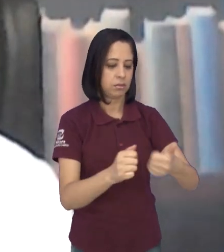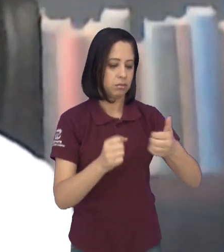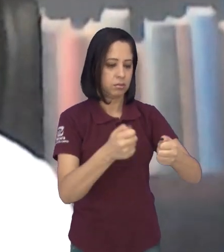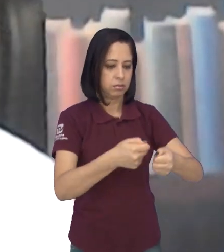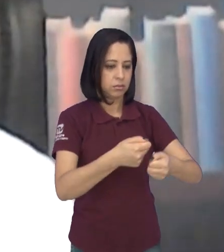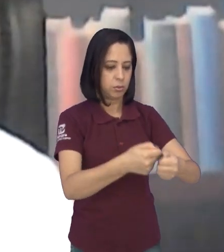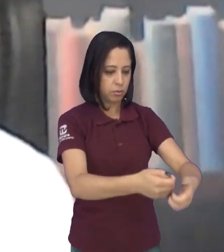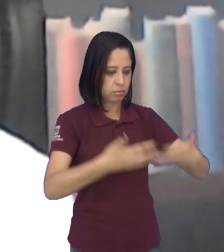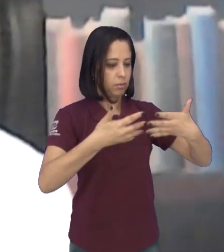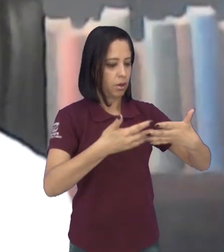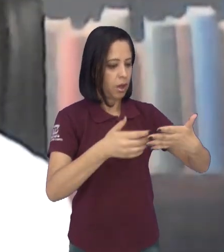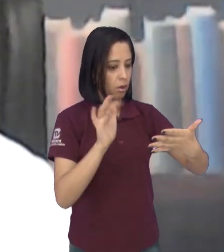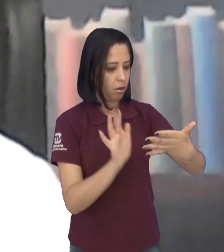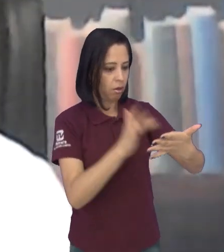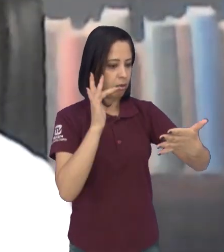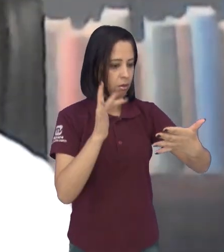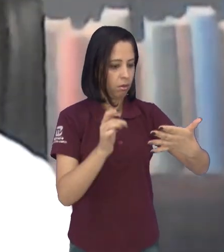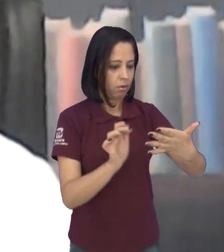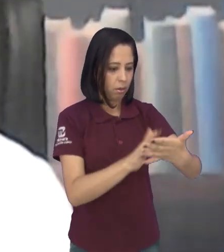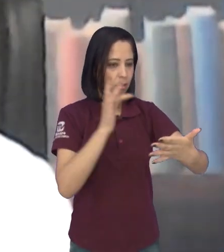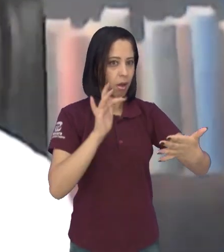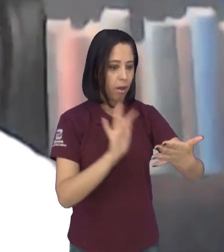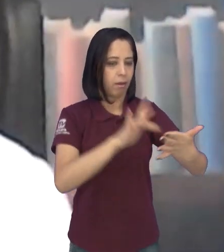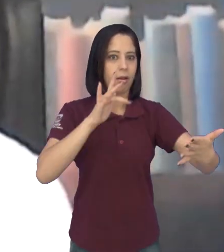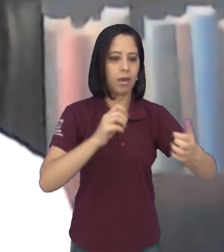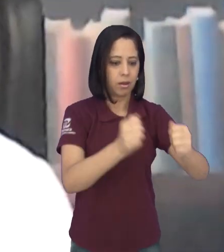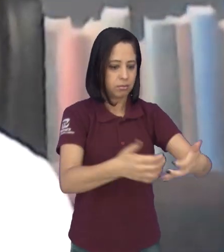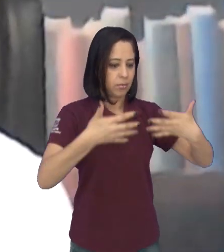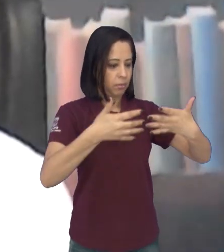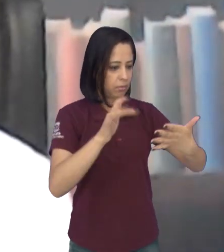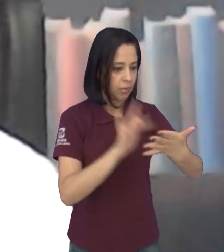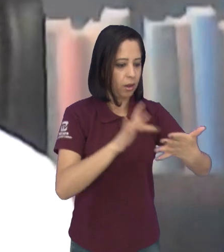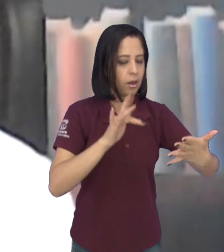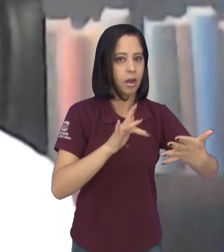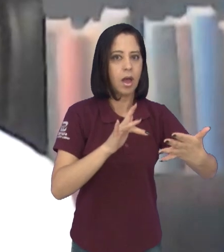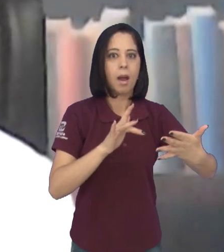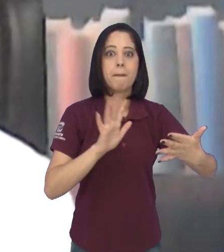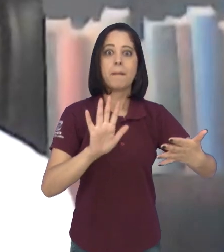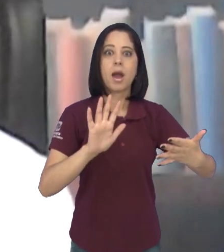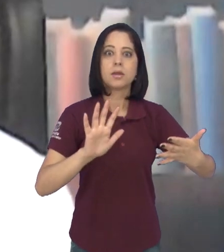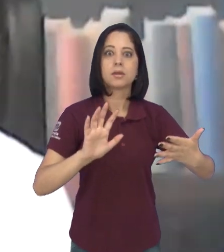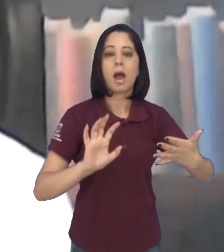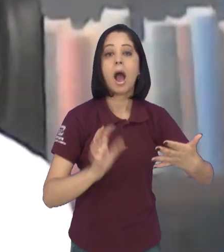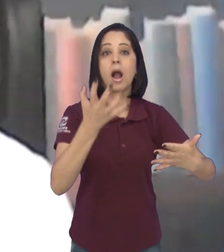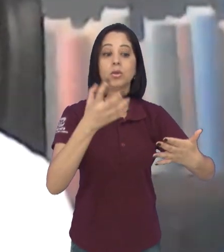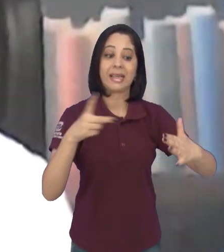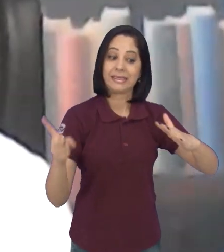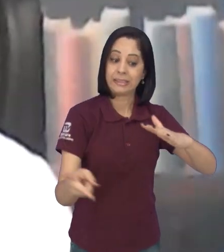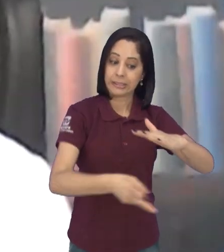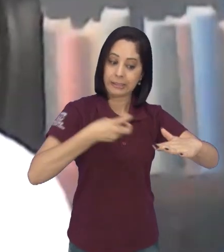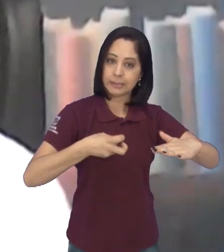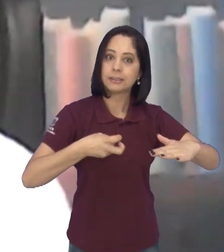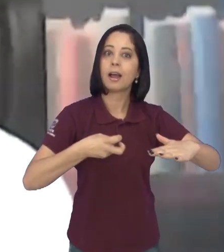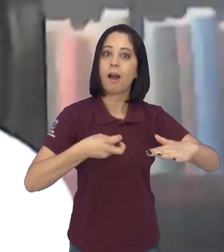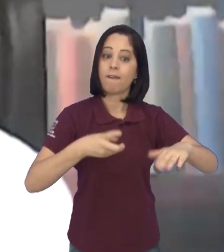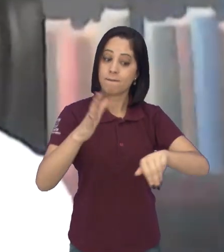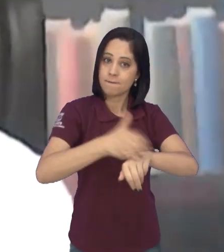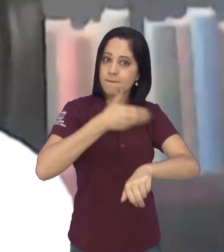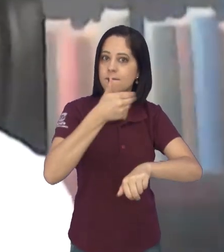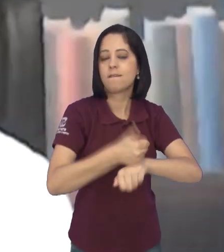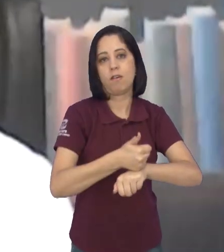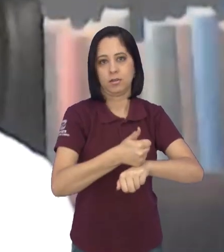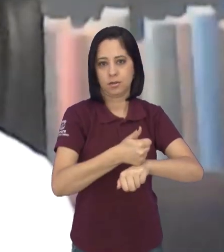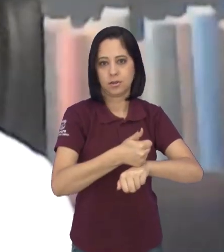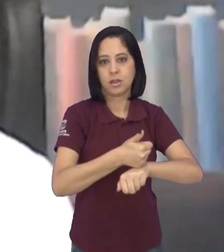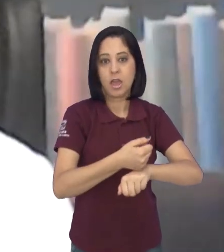daí, grande parte desses links nos leva para fraudes com a utilização dos nossos dados pessoais e, com